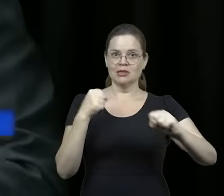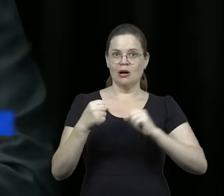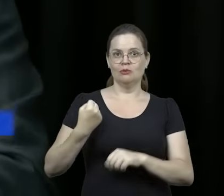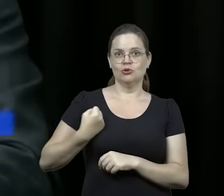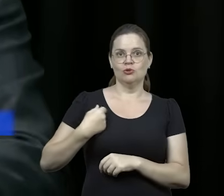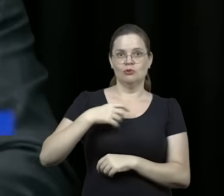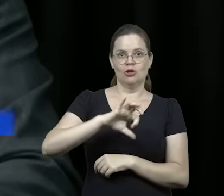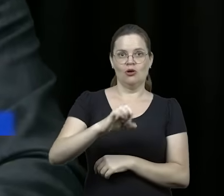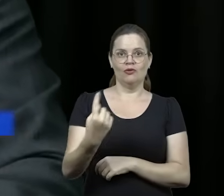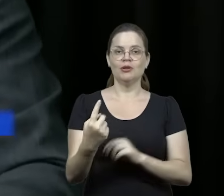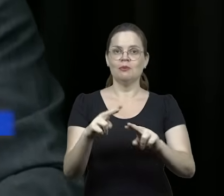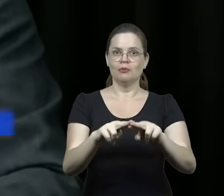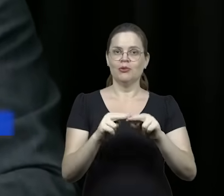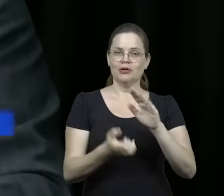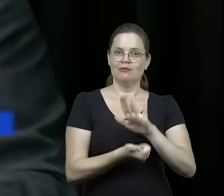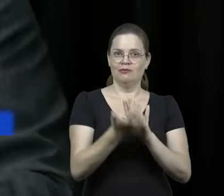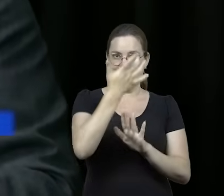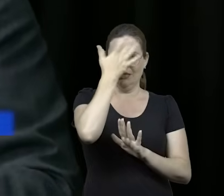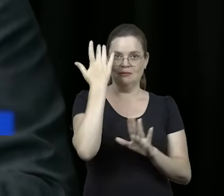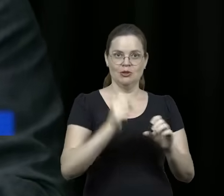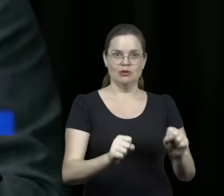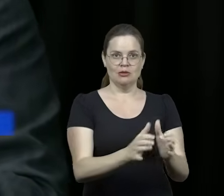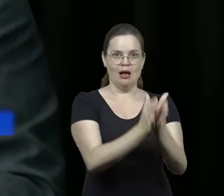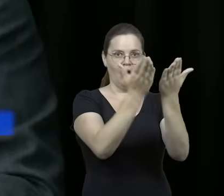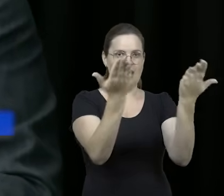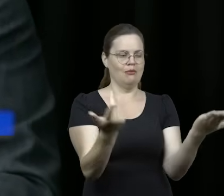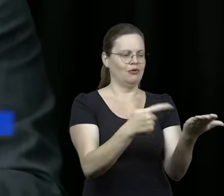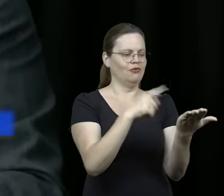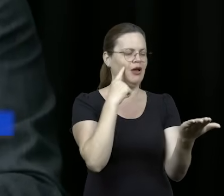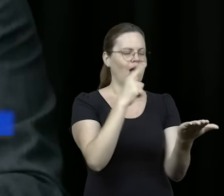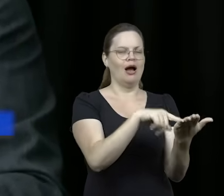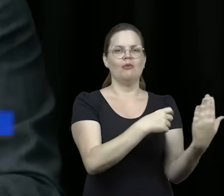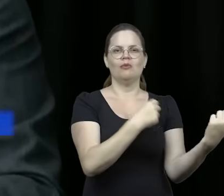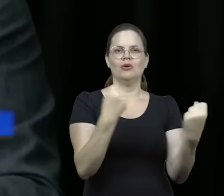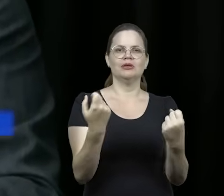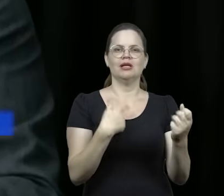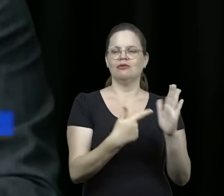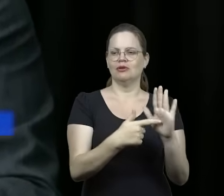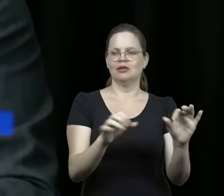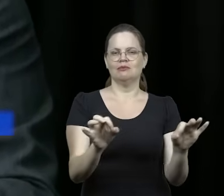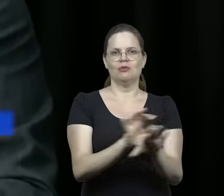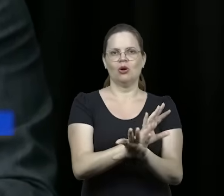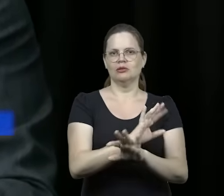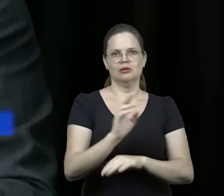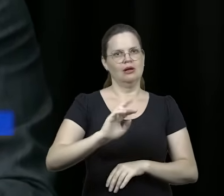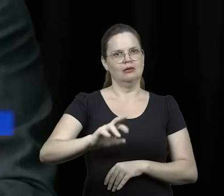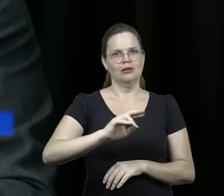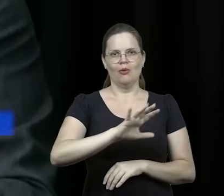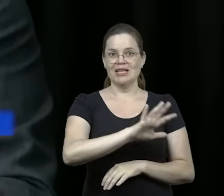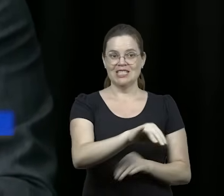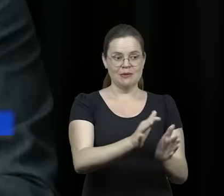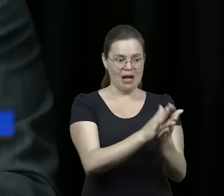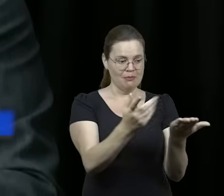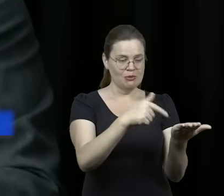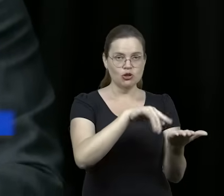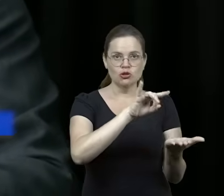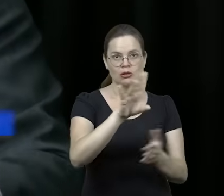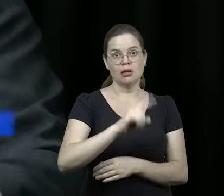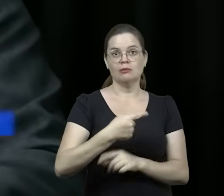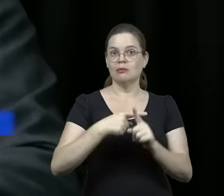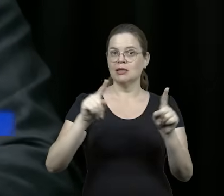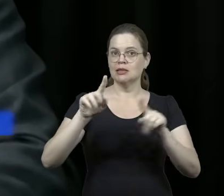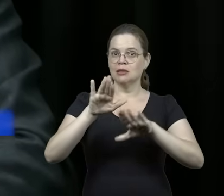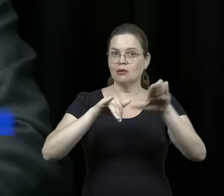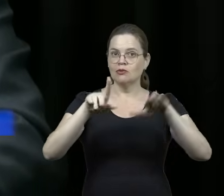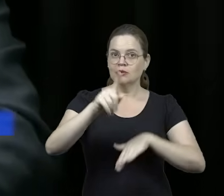abre e coloca lá, aqui está o poder de Deus, vou colocar aqui no poder de Deus. E não é isso. Ele está chamando